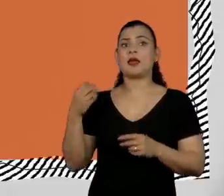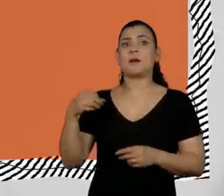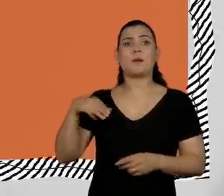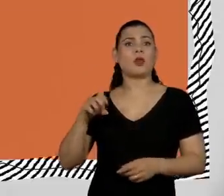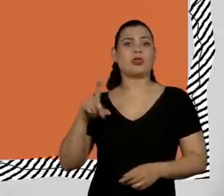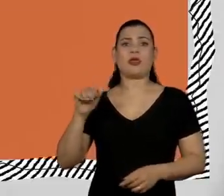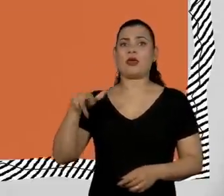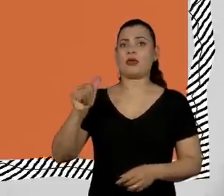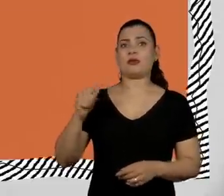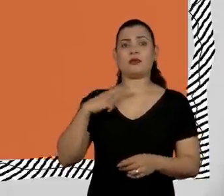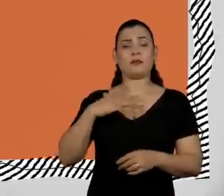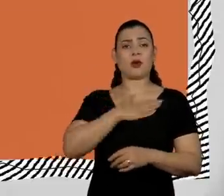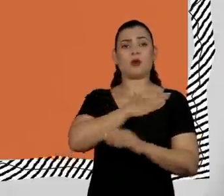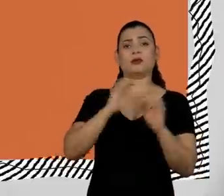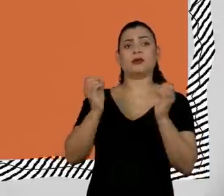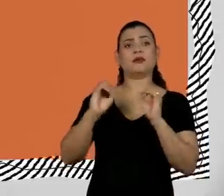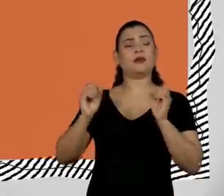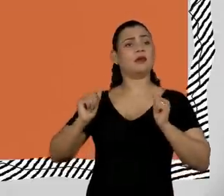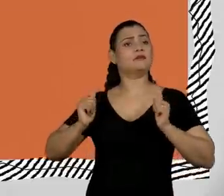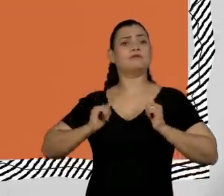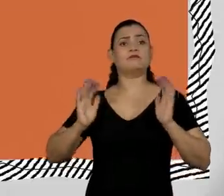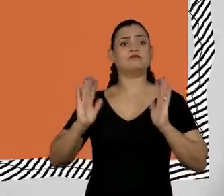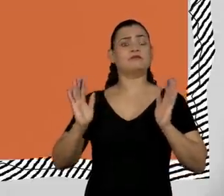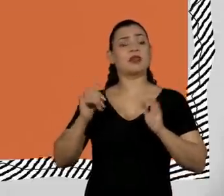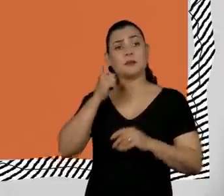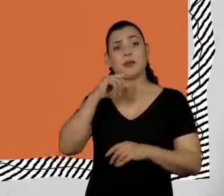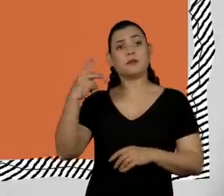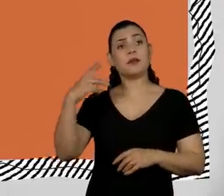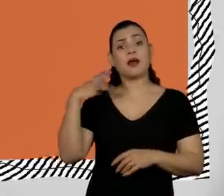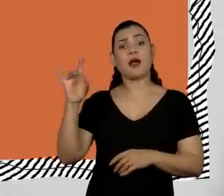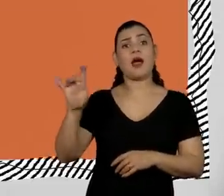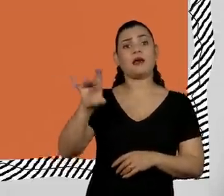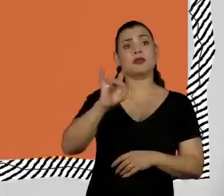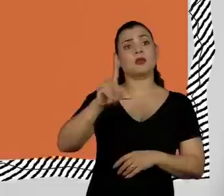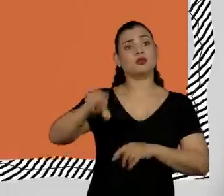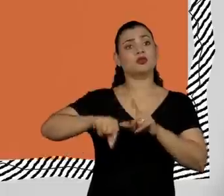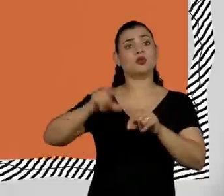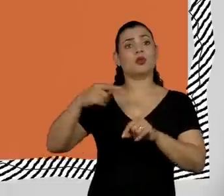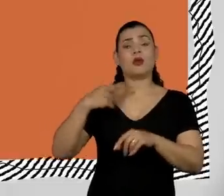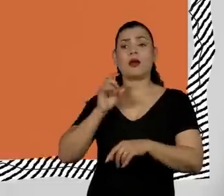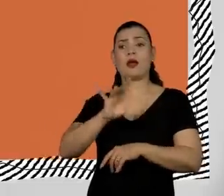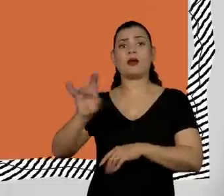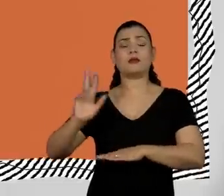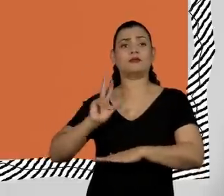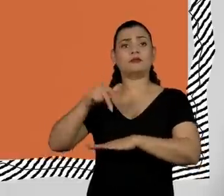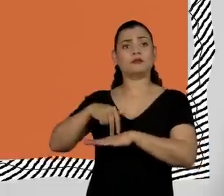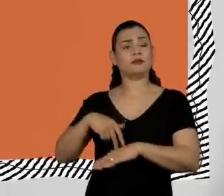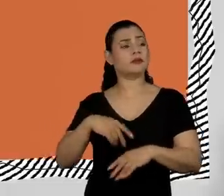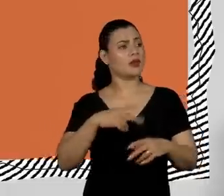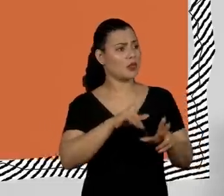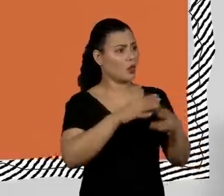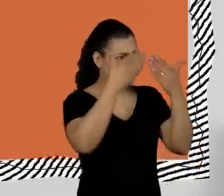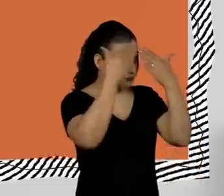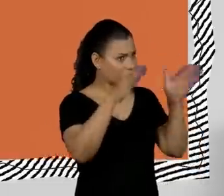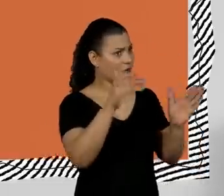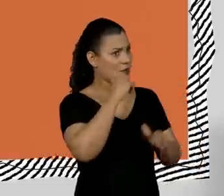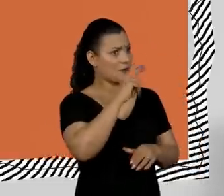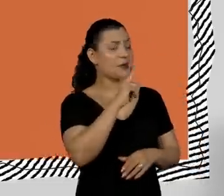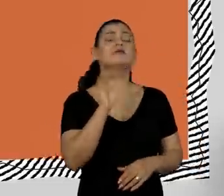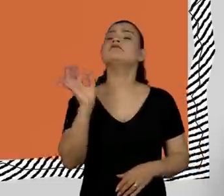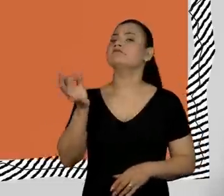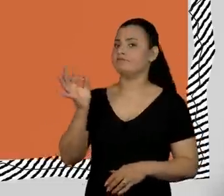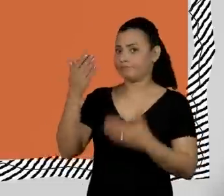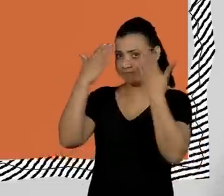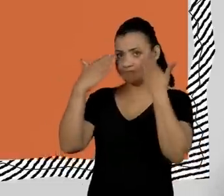minha mãe não tinha preconceito a nada ela achava que cada um tinha seu espaço ela era muito moderna minha mãe era muito